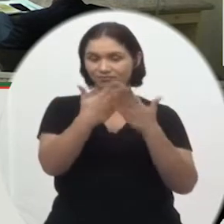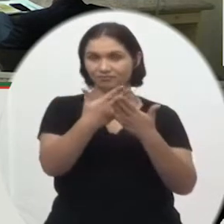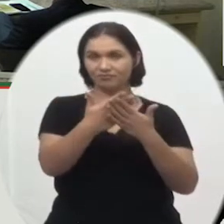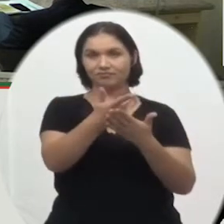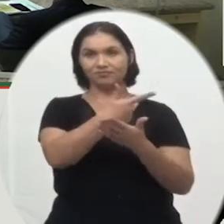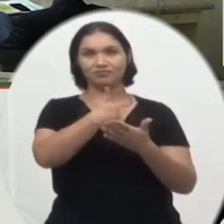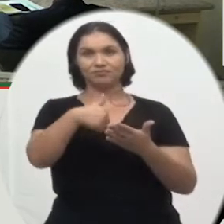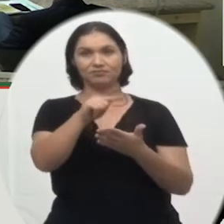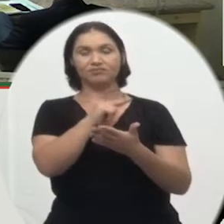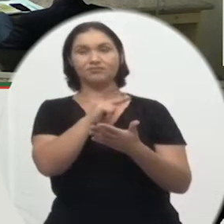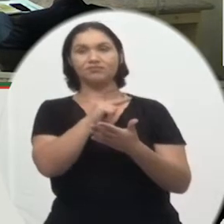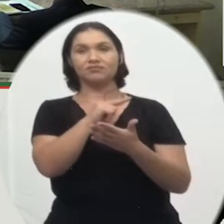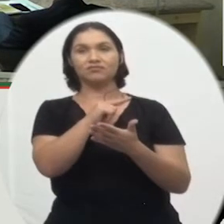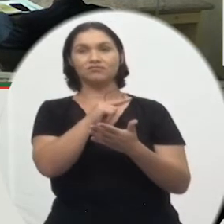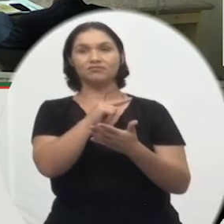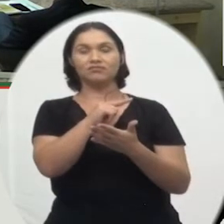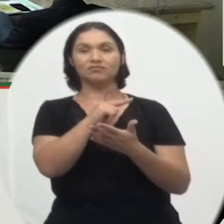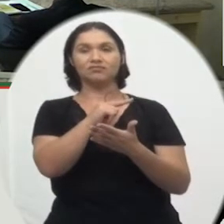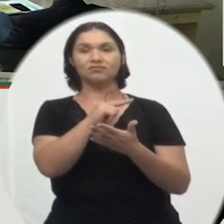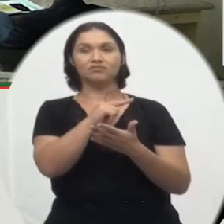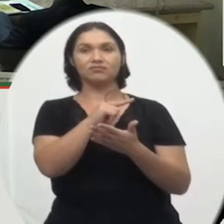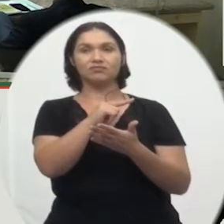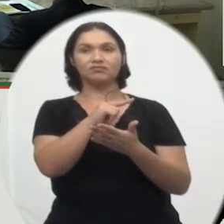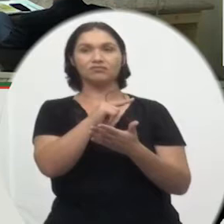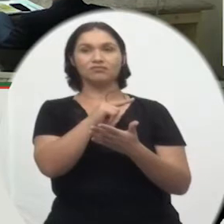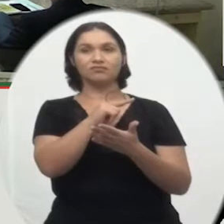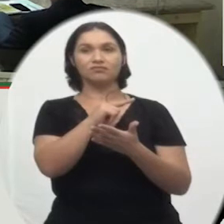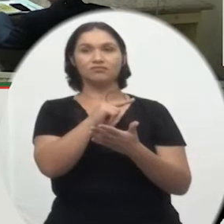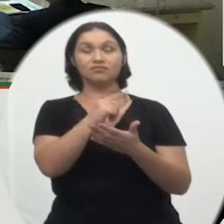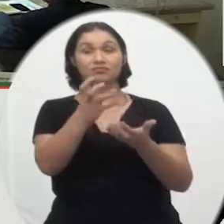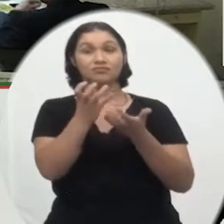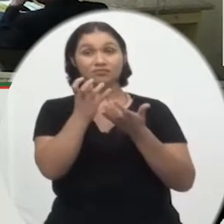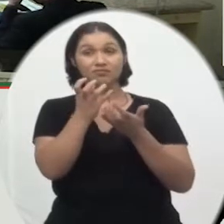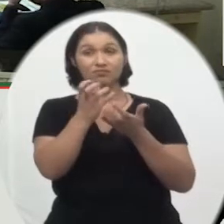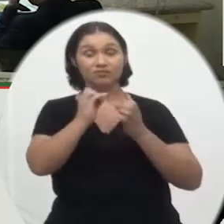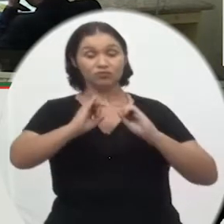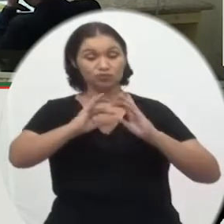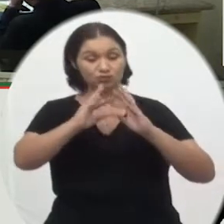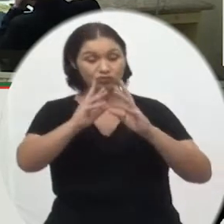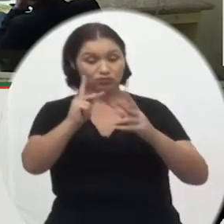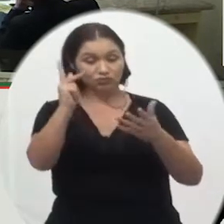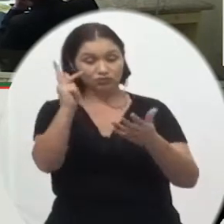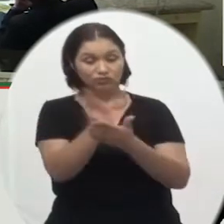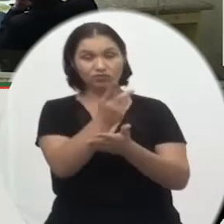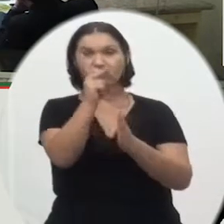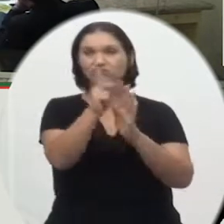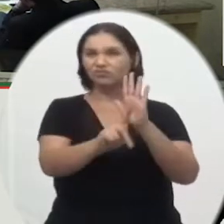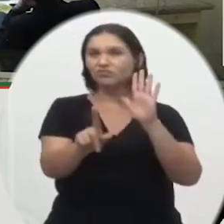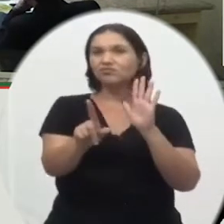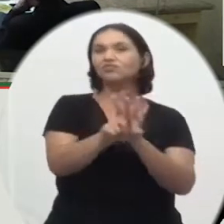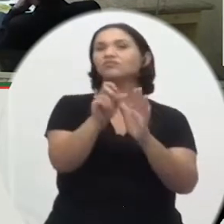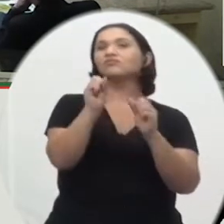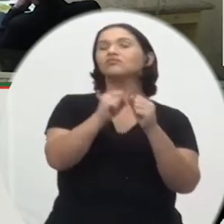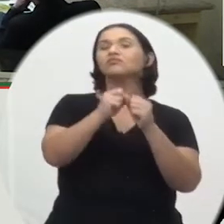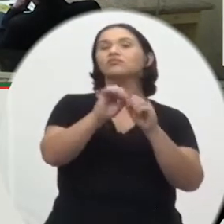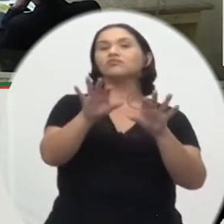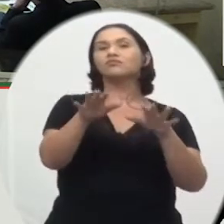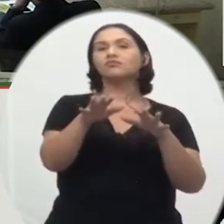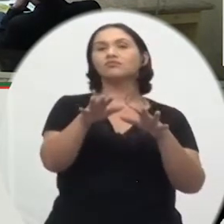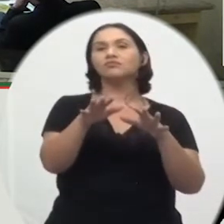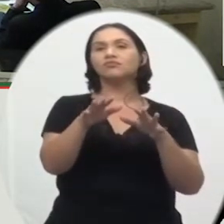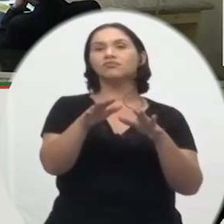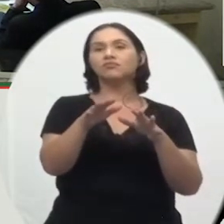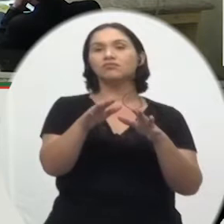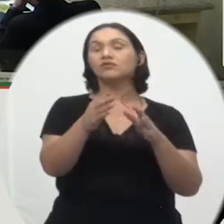gente tomara que isso realmente vá para frente, né, dinheiro tem mesmo, então... Isso